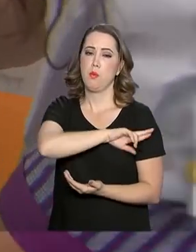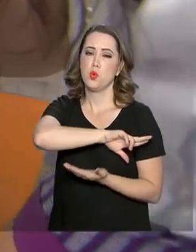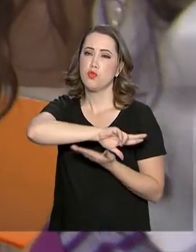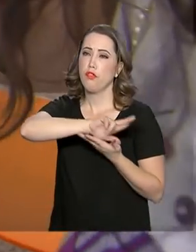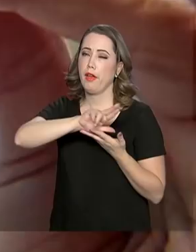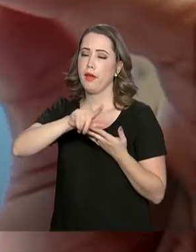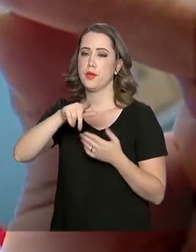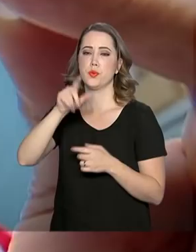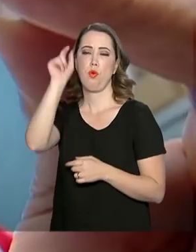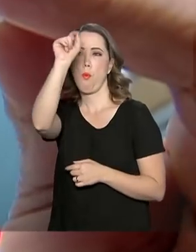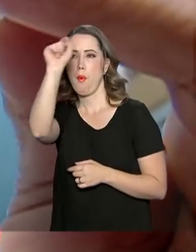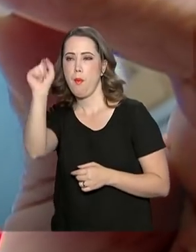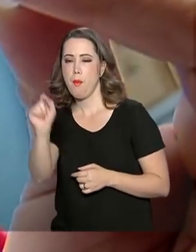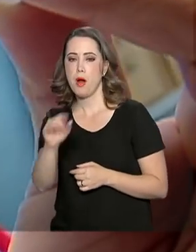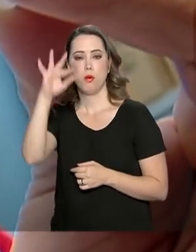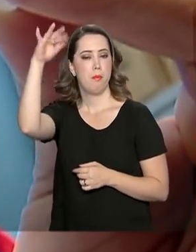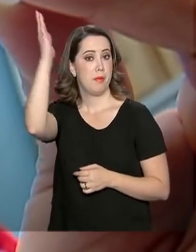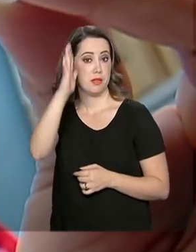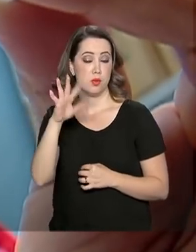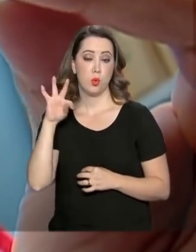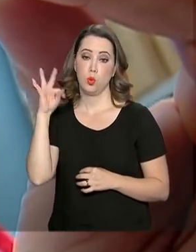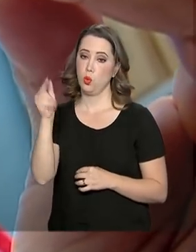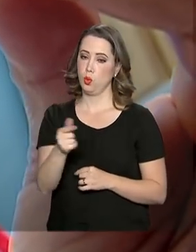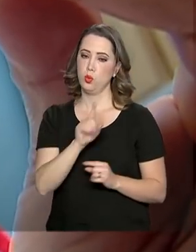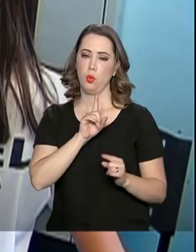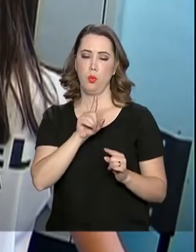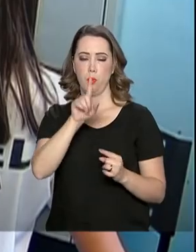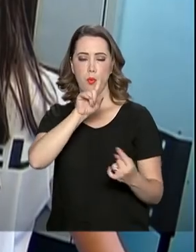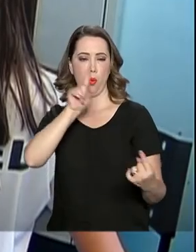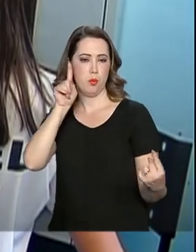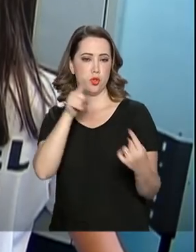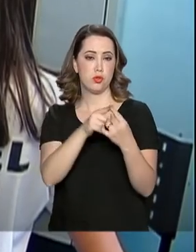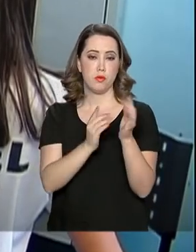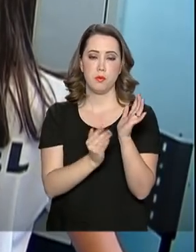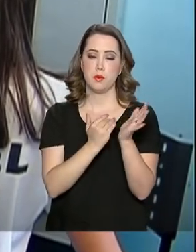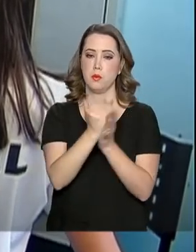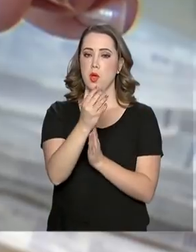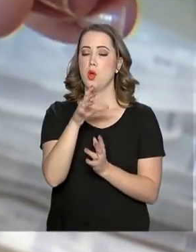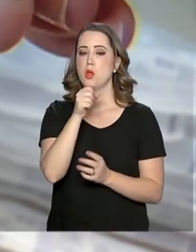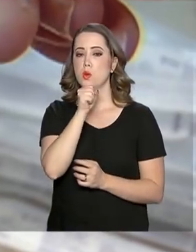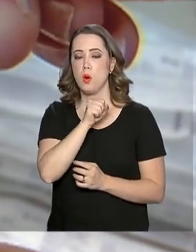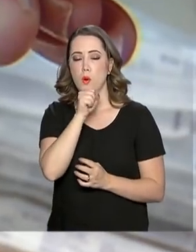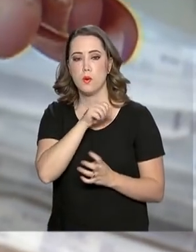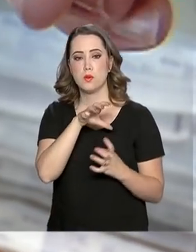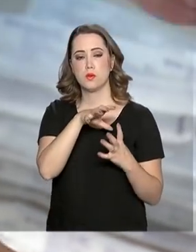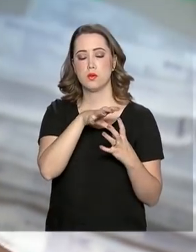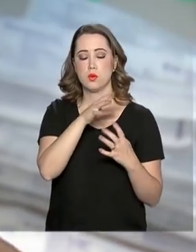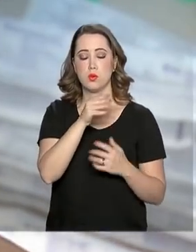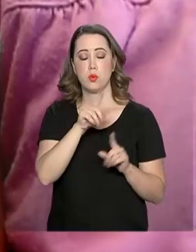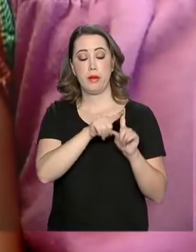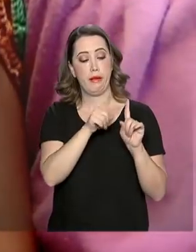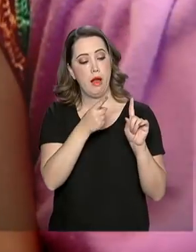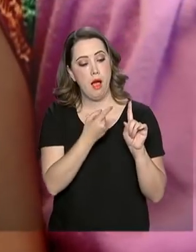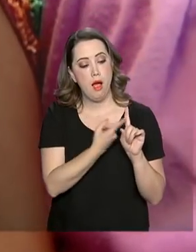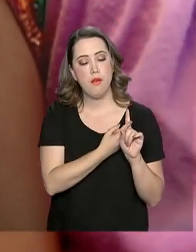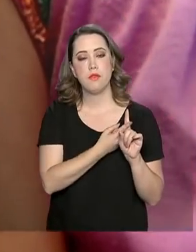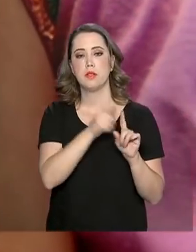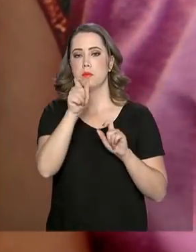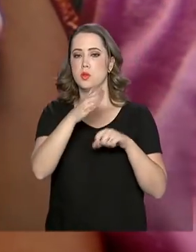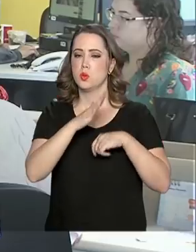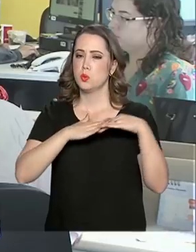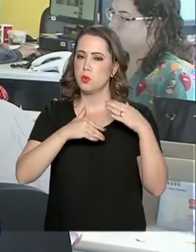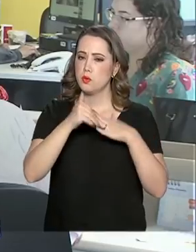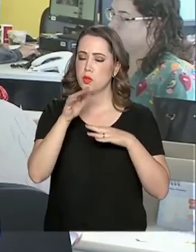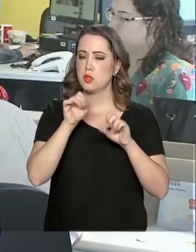país. A primeira fase da campanha foi voltada para idosos, gestantes, crianças, professores e profissionais de segurança e